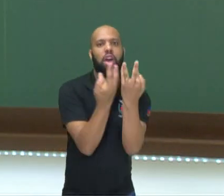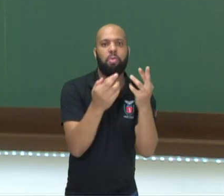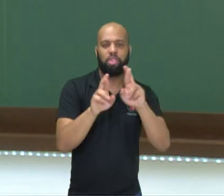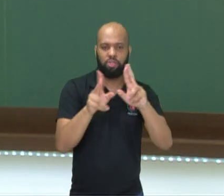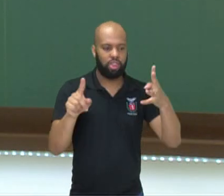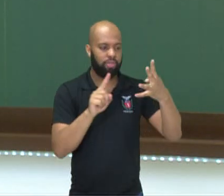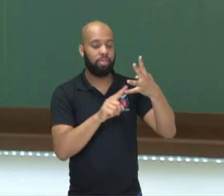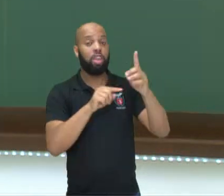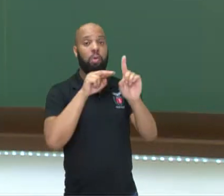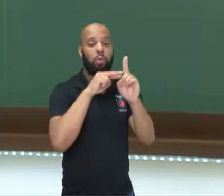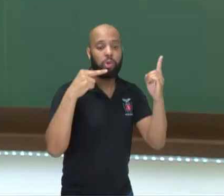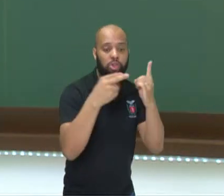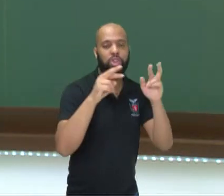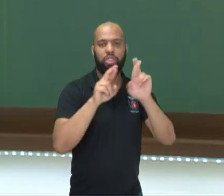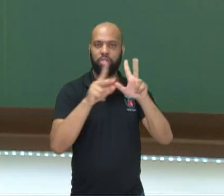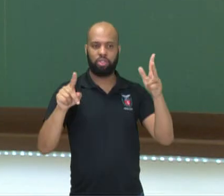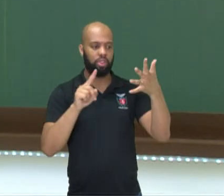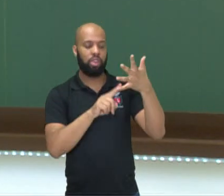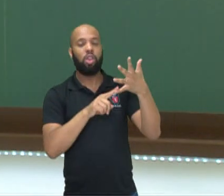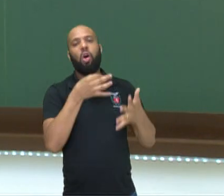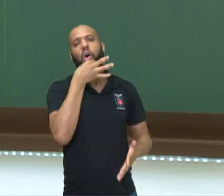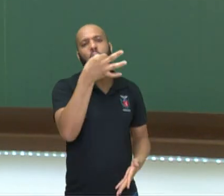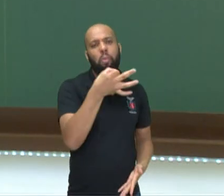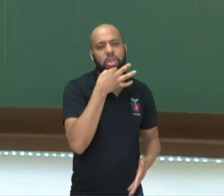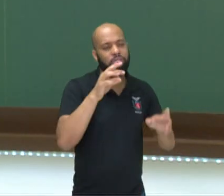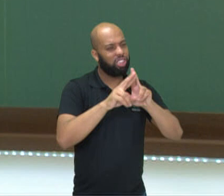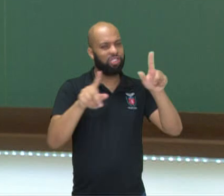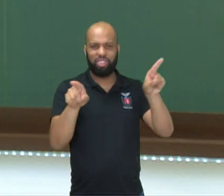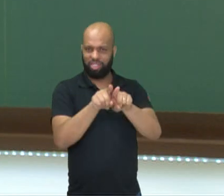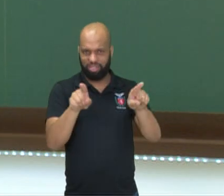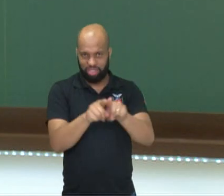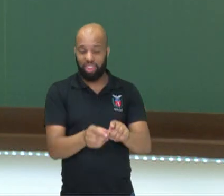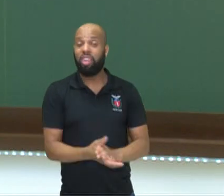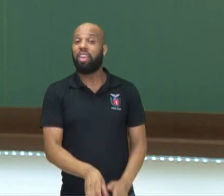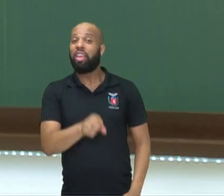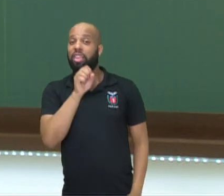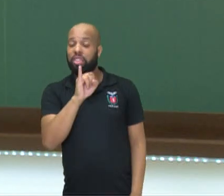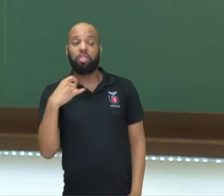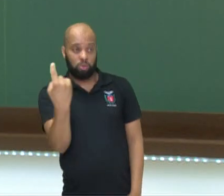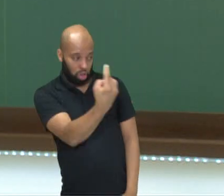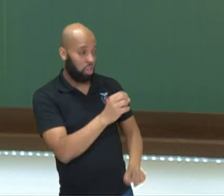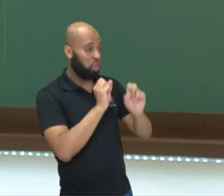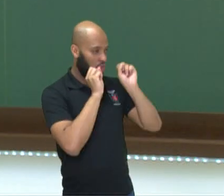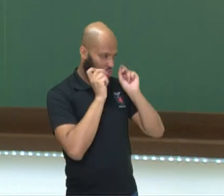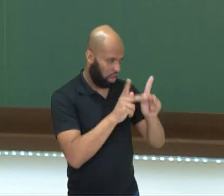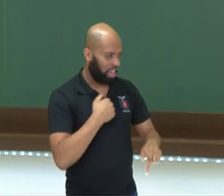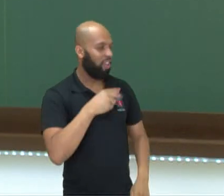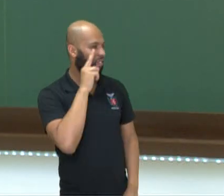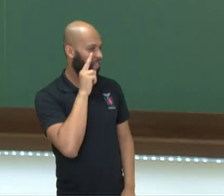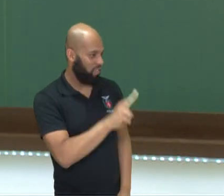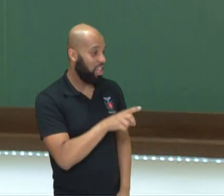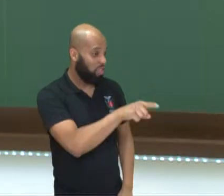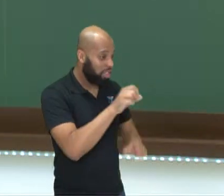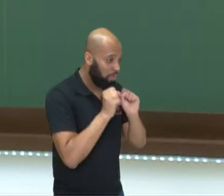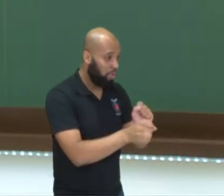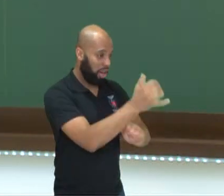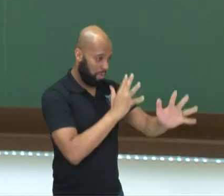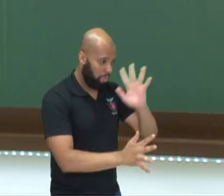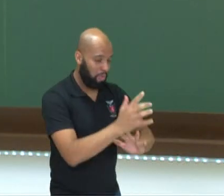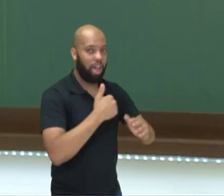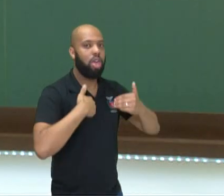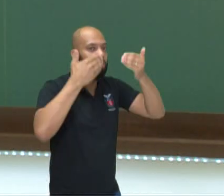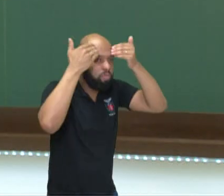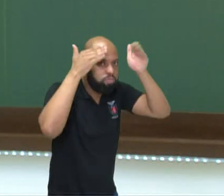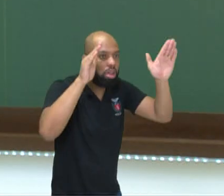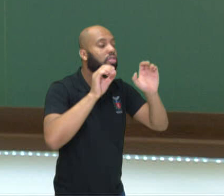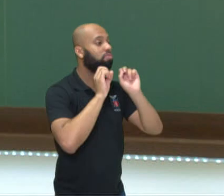diferentes, pontos de vista, opiniões diferentes. E quando a gente se dispõe a escutar, nós precisamos nos abrir para